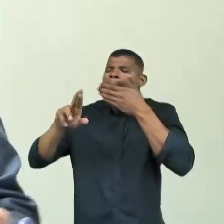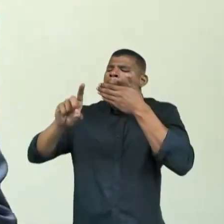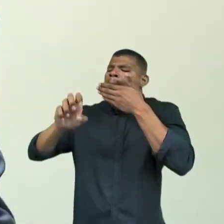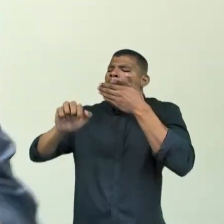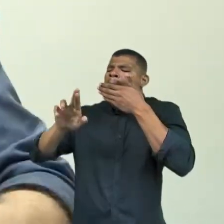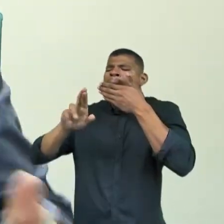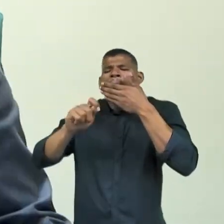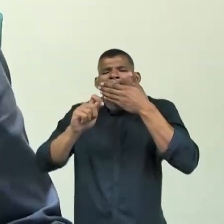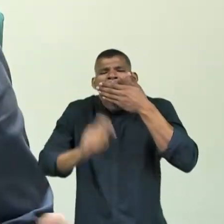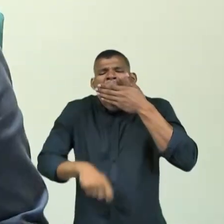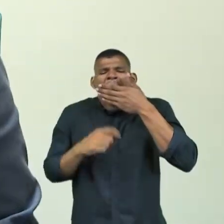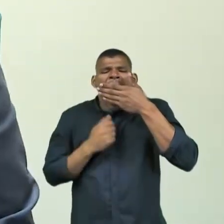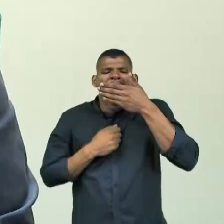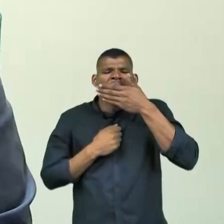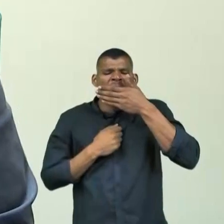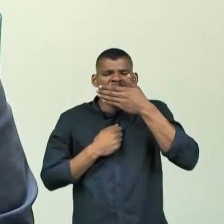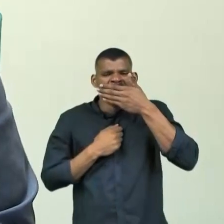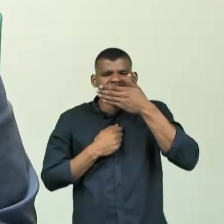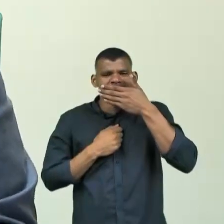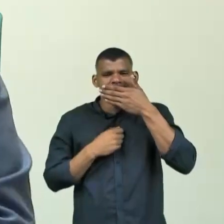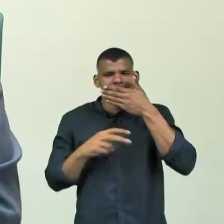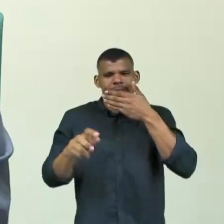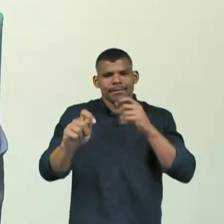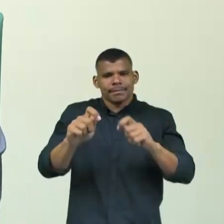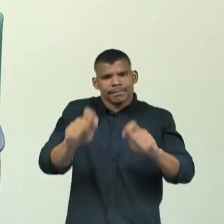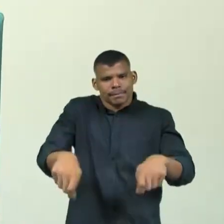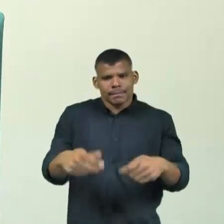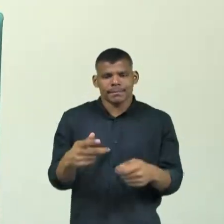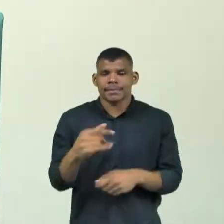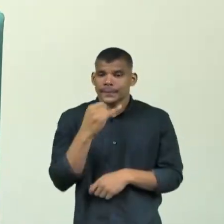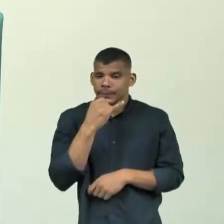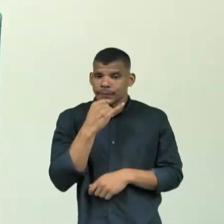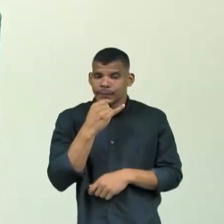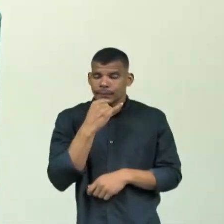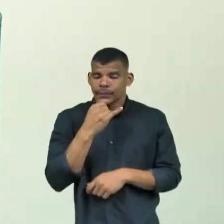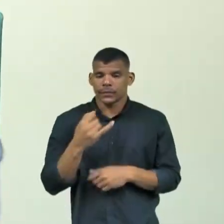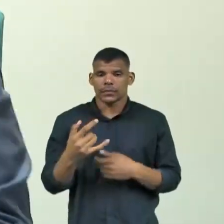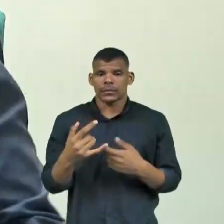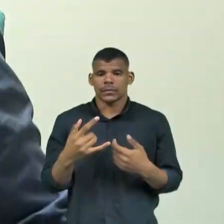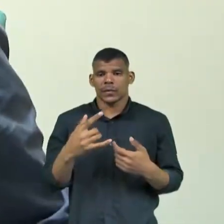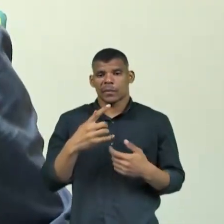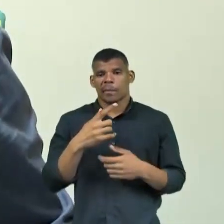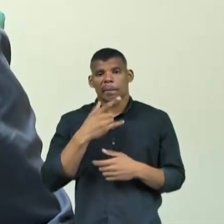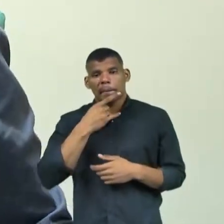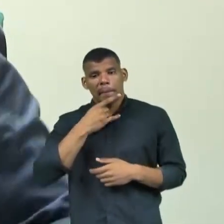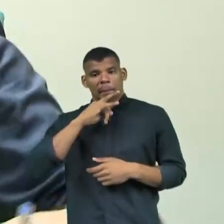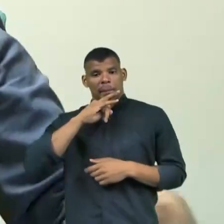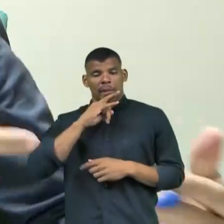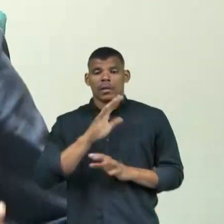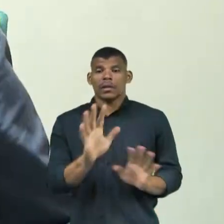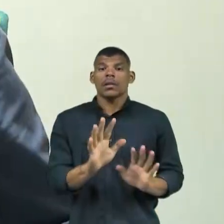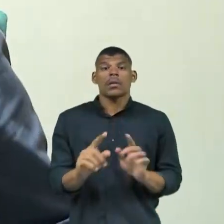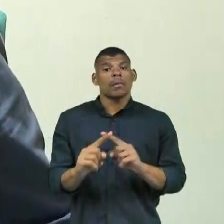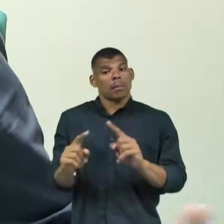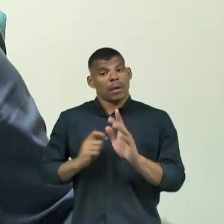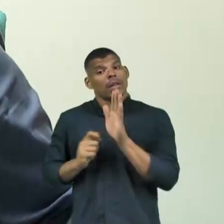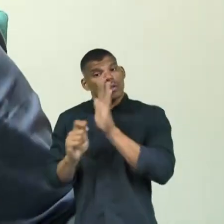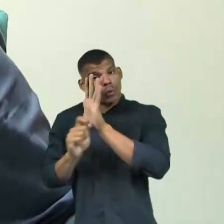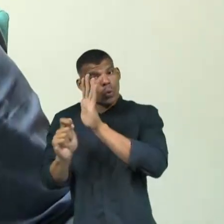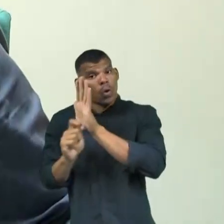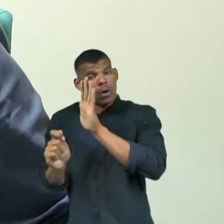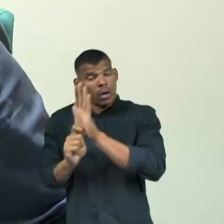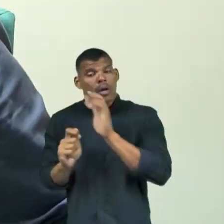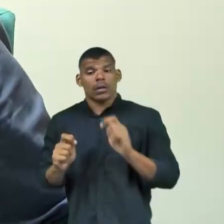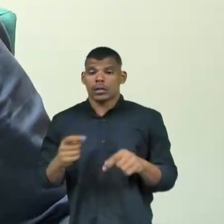substâncias entorpecentes também, porque você pode conduzir o veículo com não bebida, mas com o uso de drogas, que também